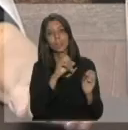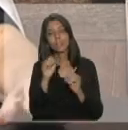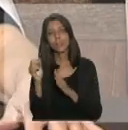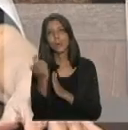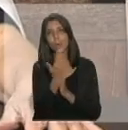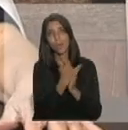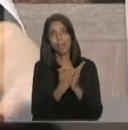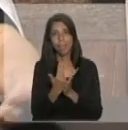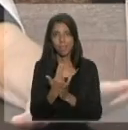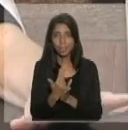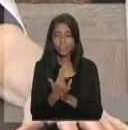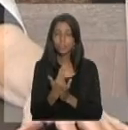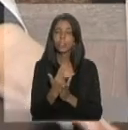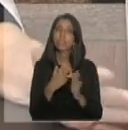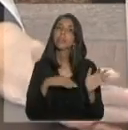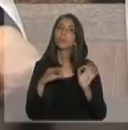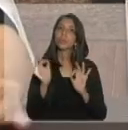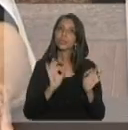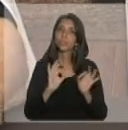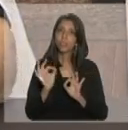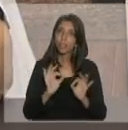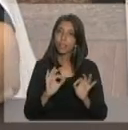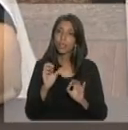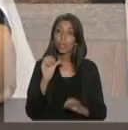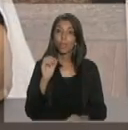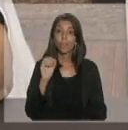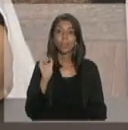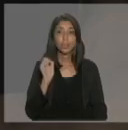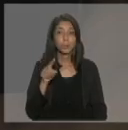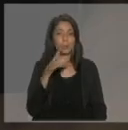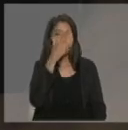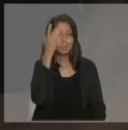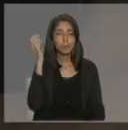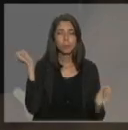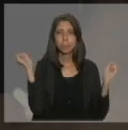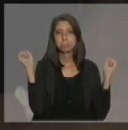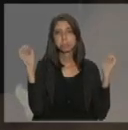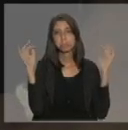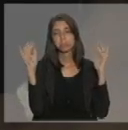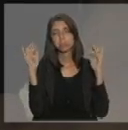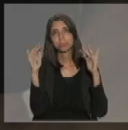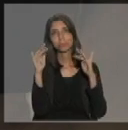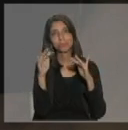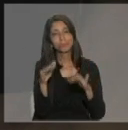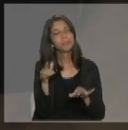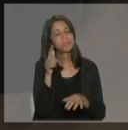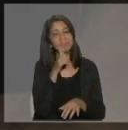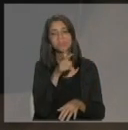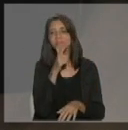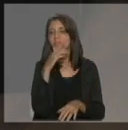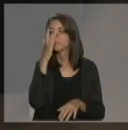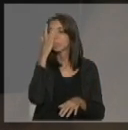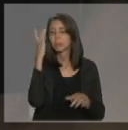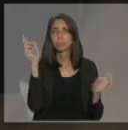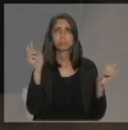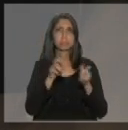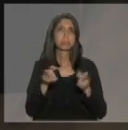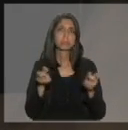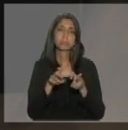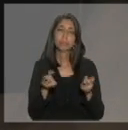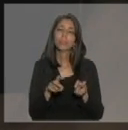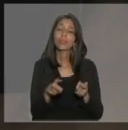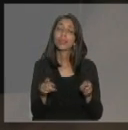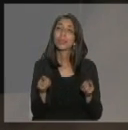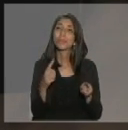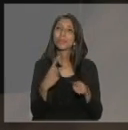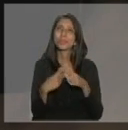Arte. Fantástico. E esse projeto reuniu 90 mil pessoas. Que foi uma abrindo o público, aumentando até